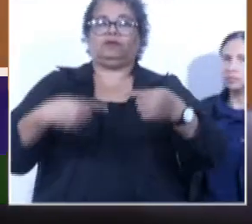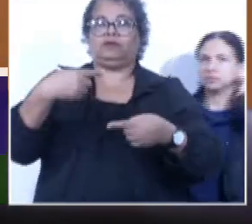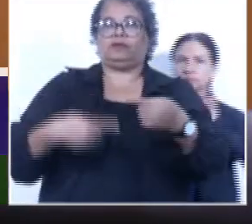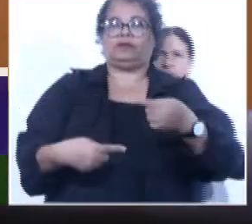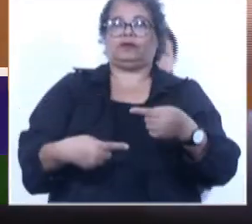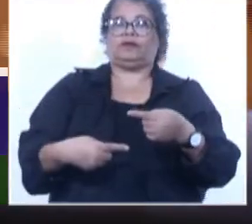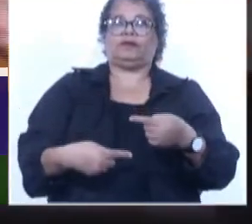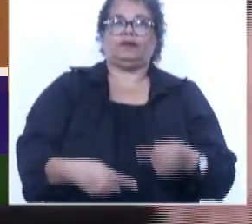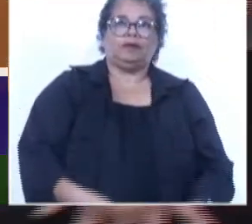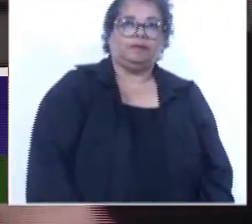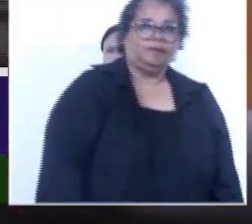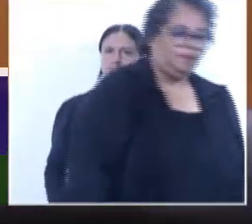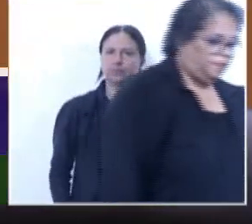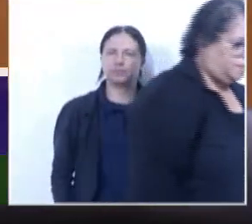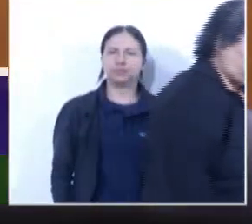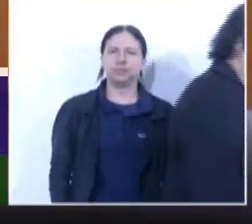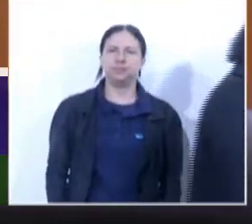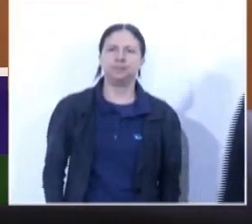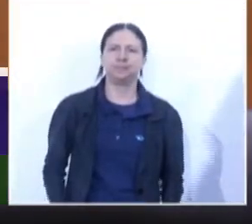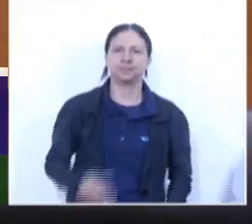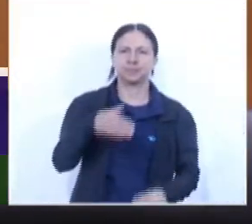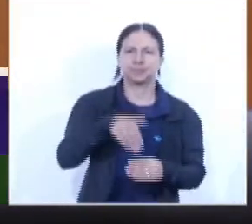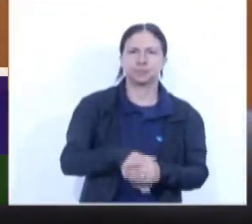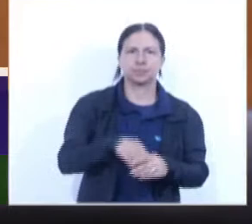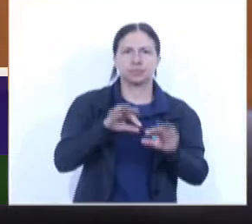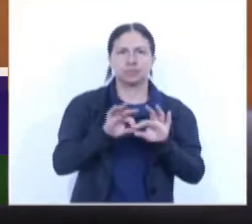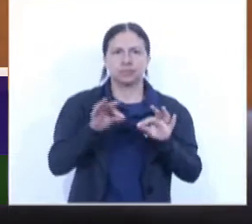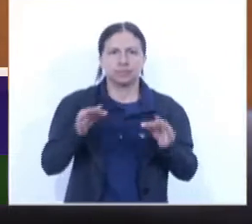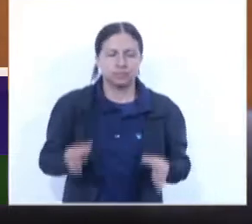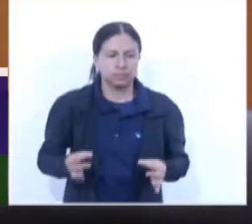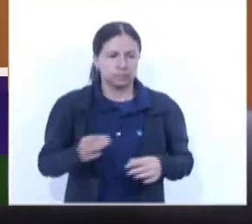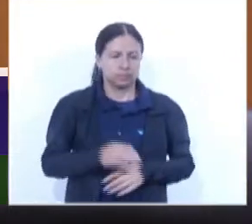ele a votação É simples simbólica